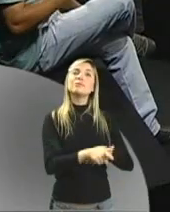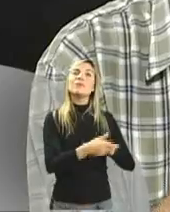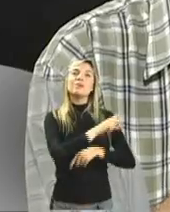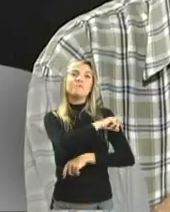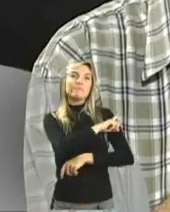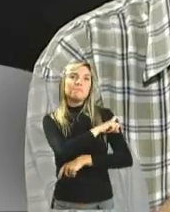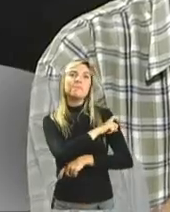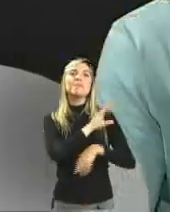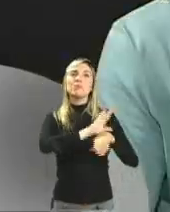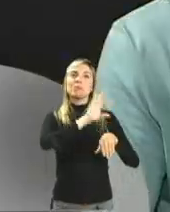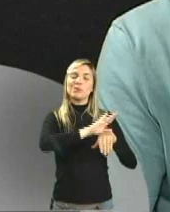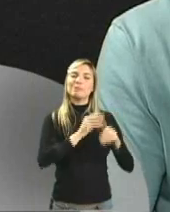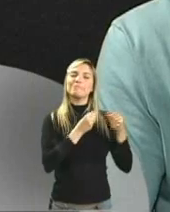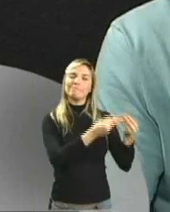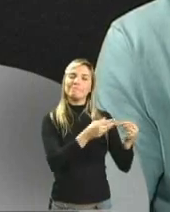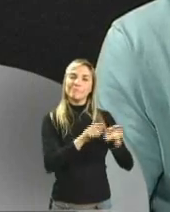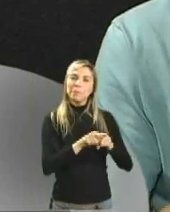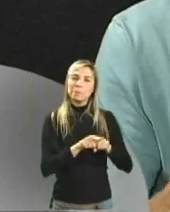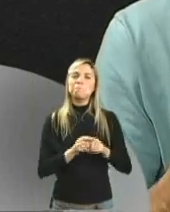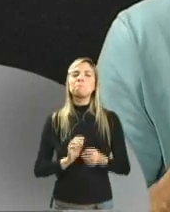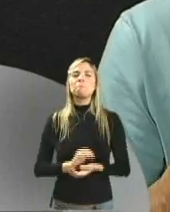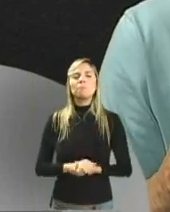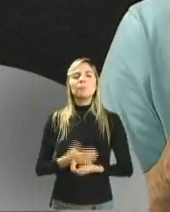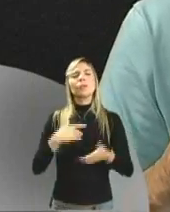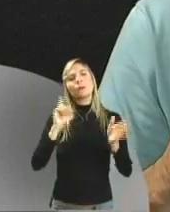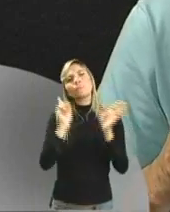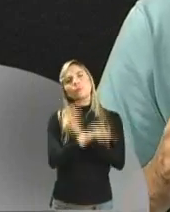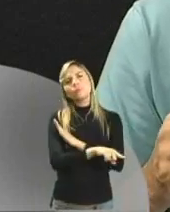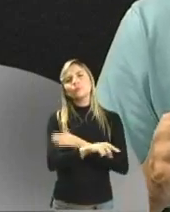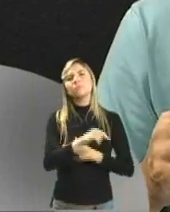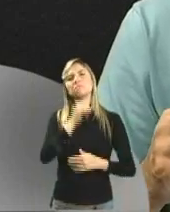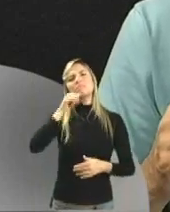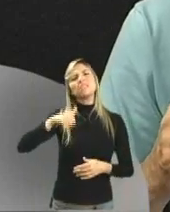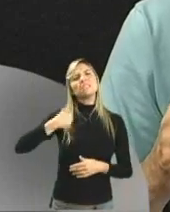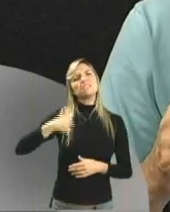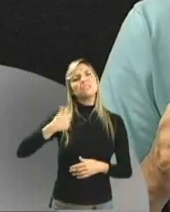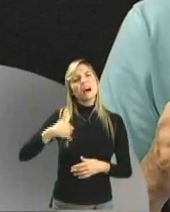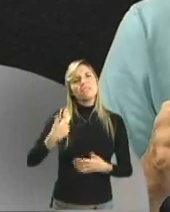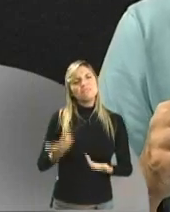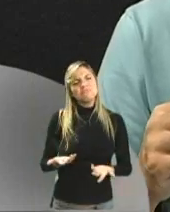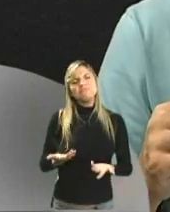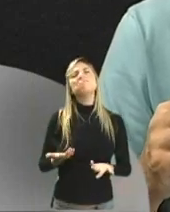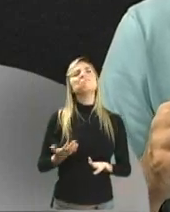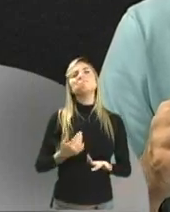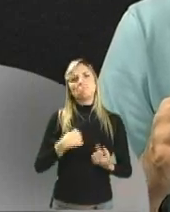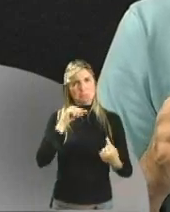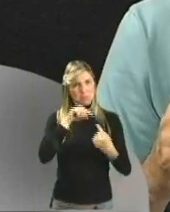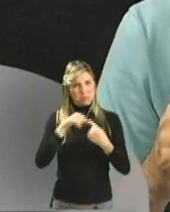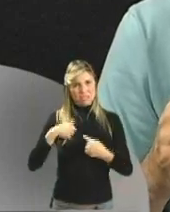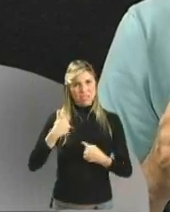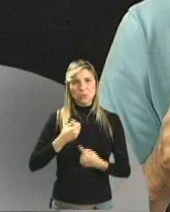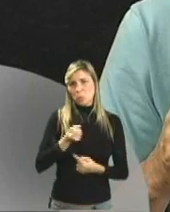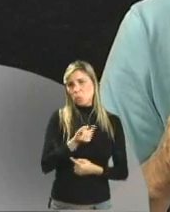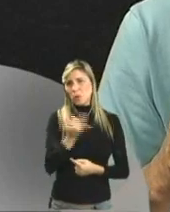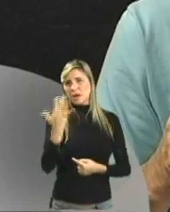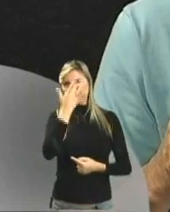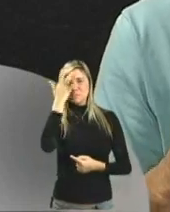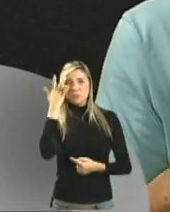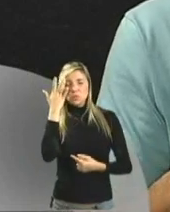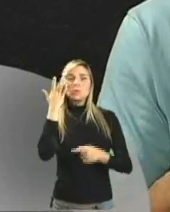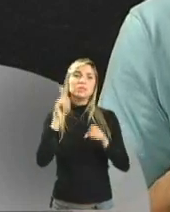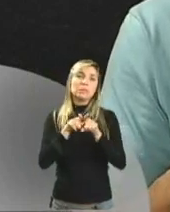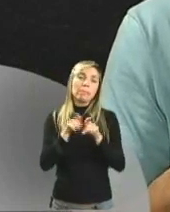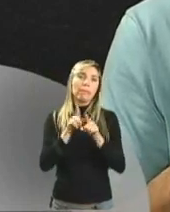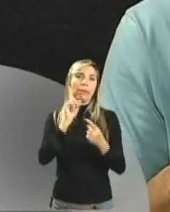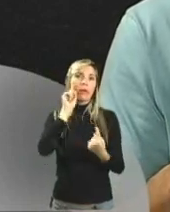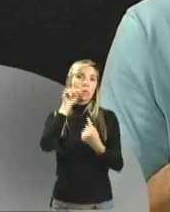de Saúde de Divinópolis. Agora, o atendimento em termos de faixa etária e de número de pessoas, né? Quantas pessoas